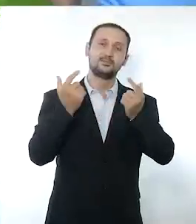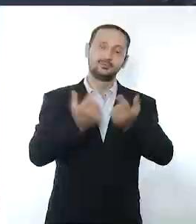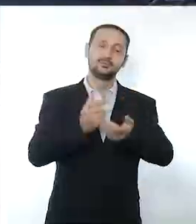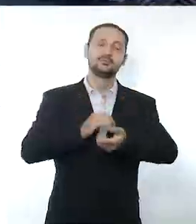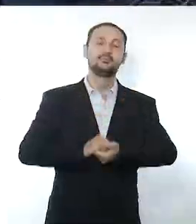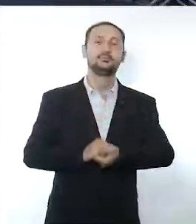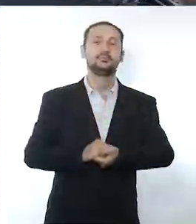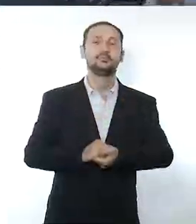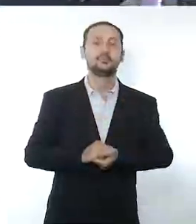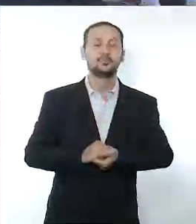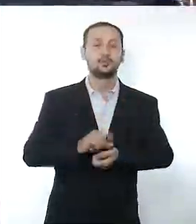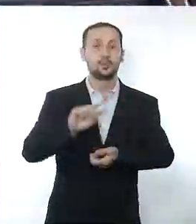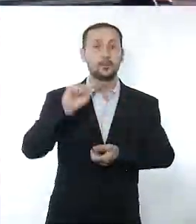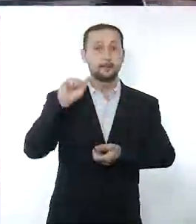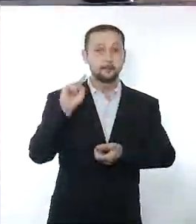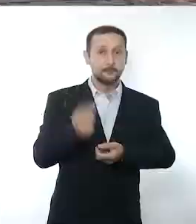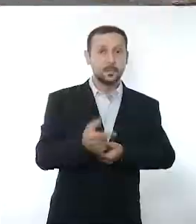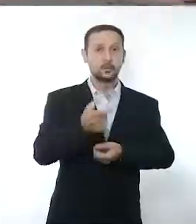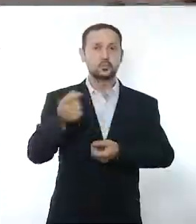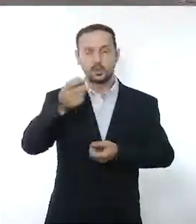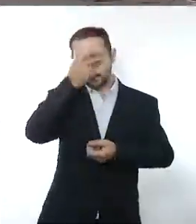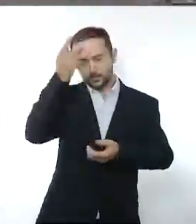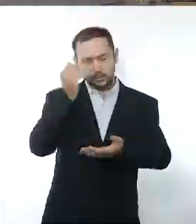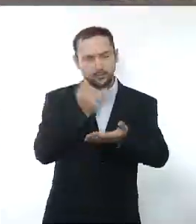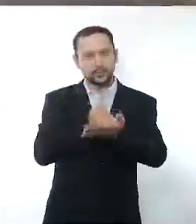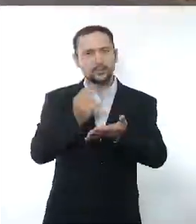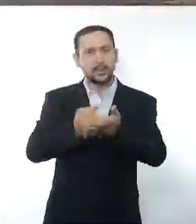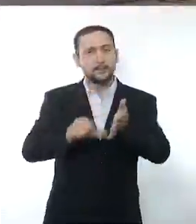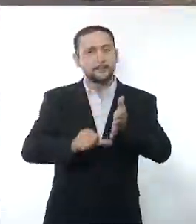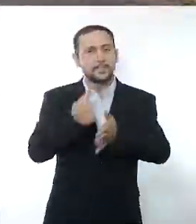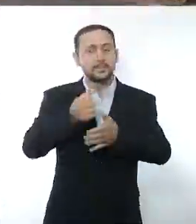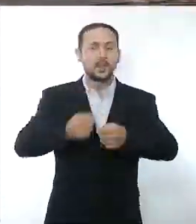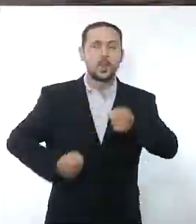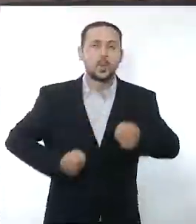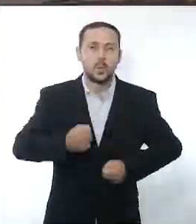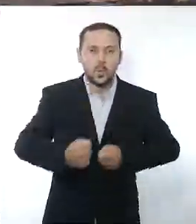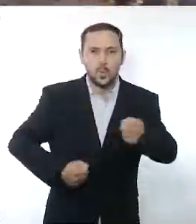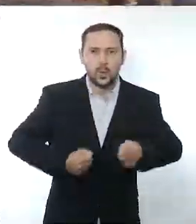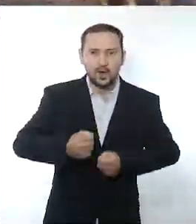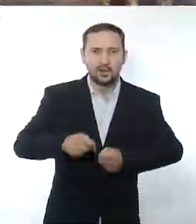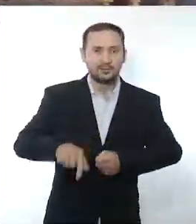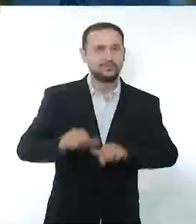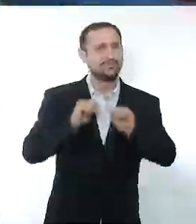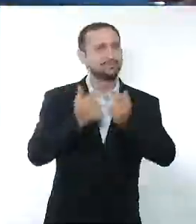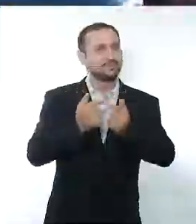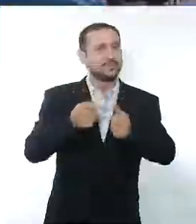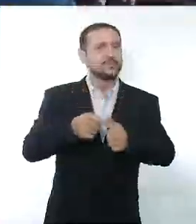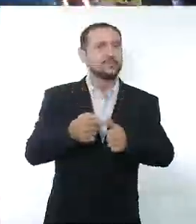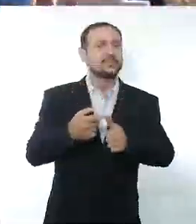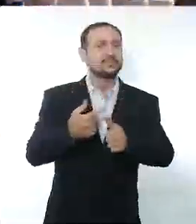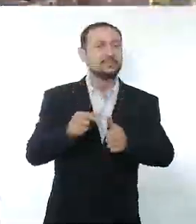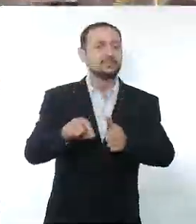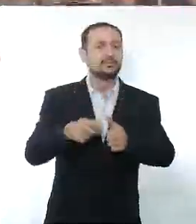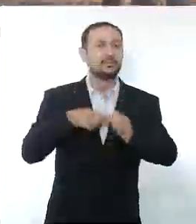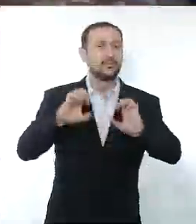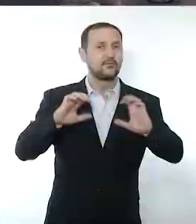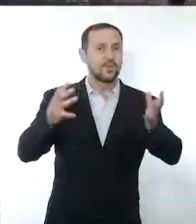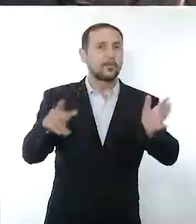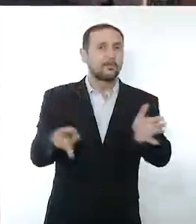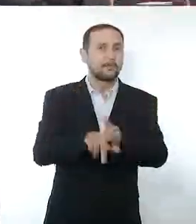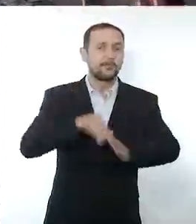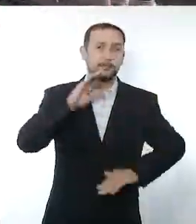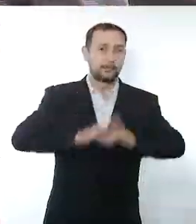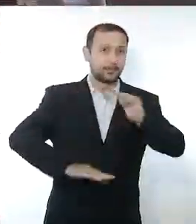Legislativa. 1.200 foram os inscritos na primeira corrida da Assembleia Legislativa. O evento reuniu tanto